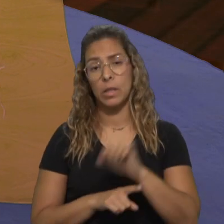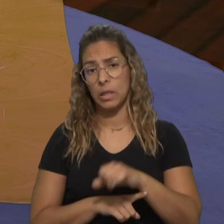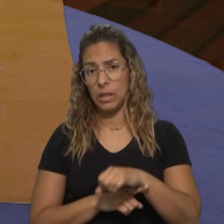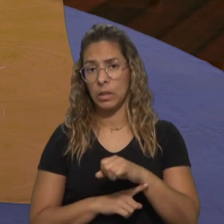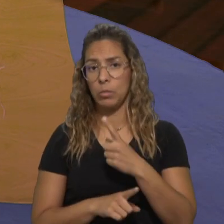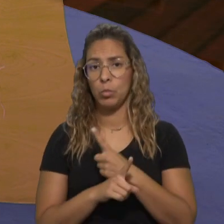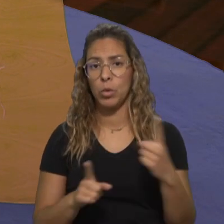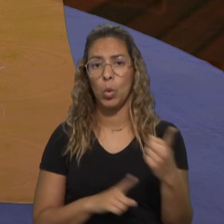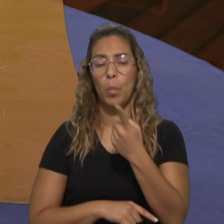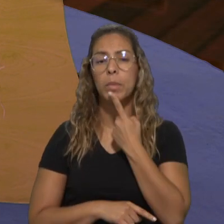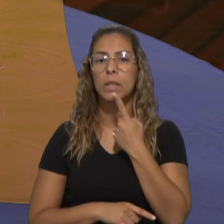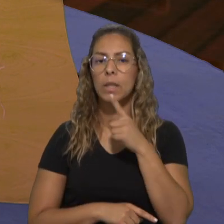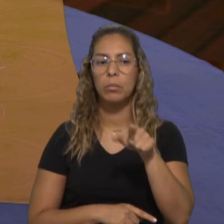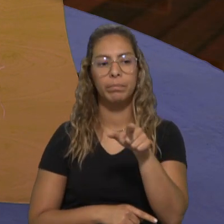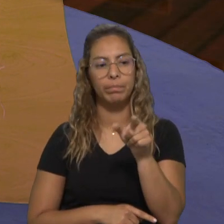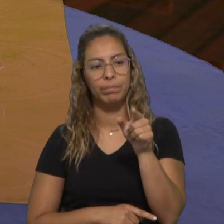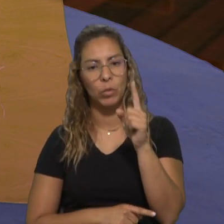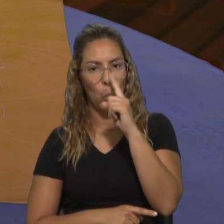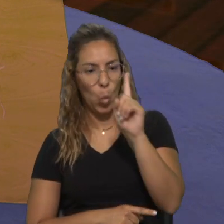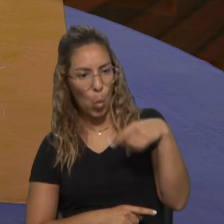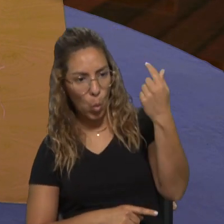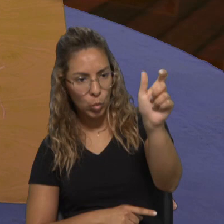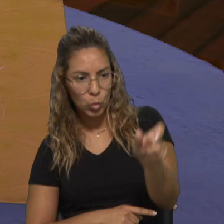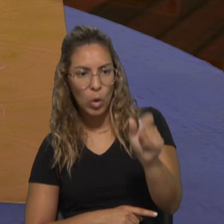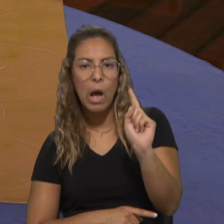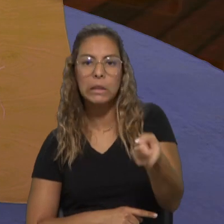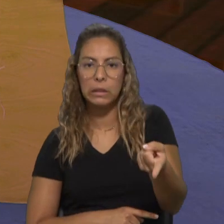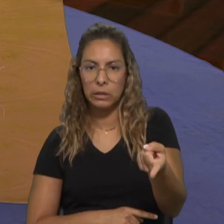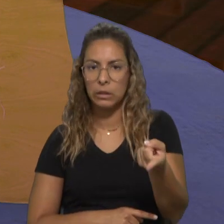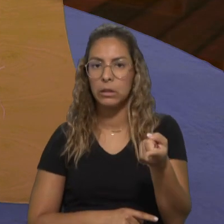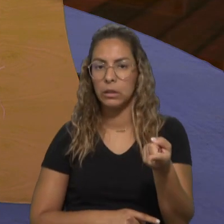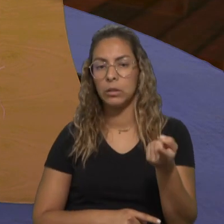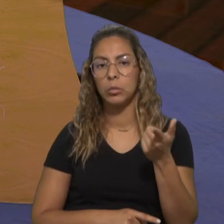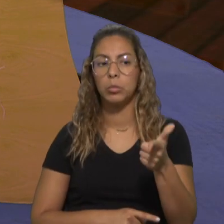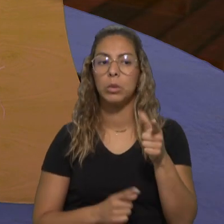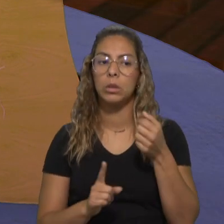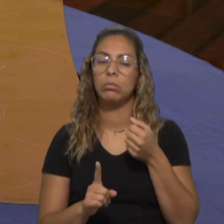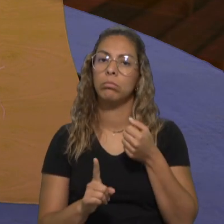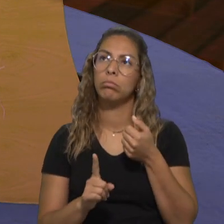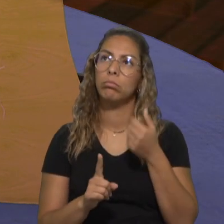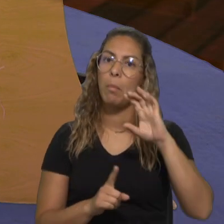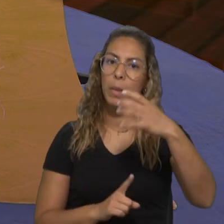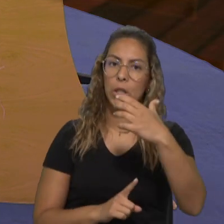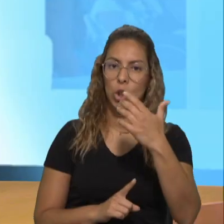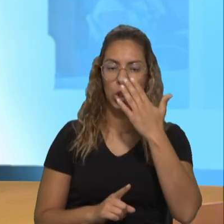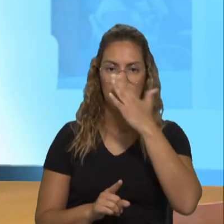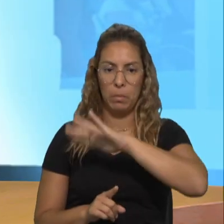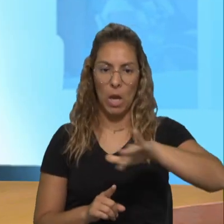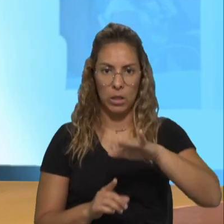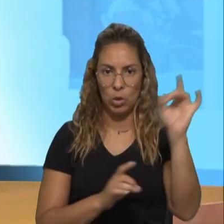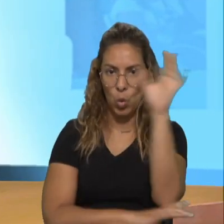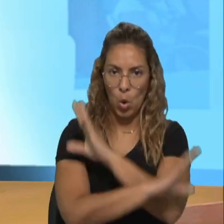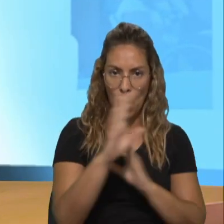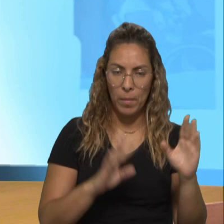o lado do outro, até mesmo nos países mais ocidentais, consigo ter